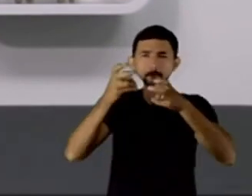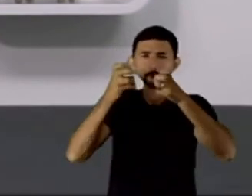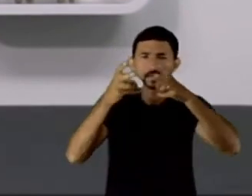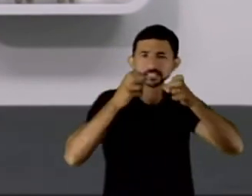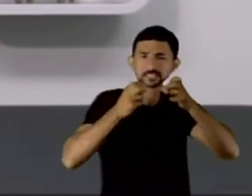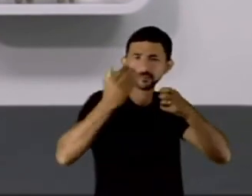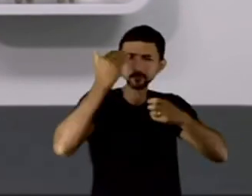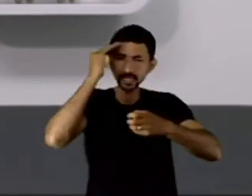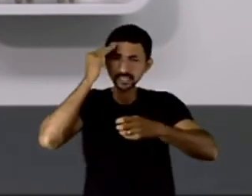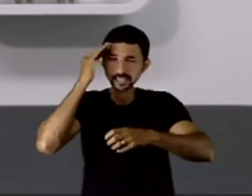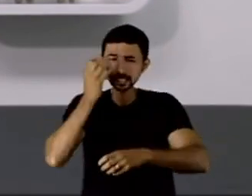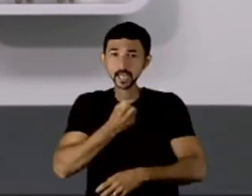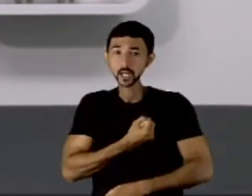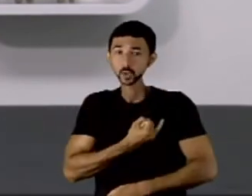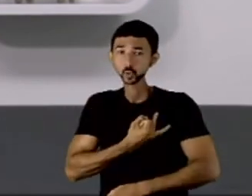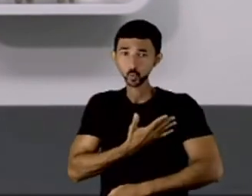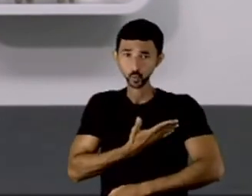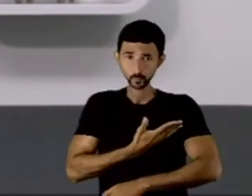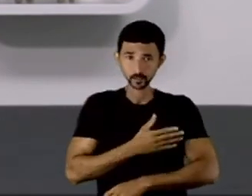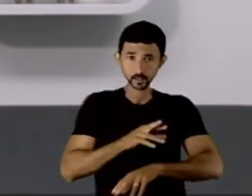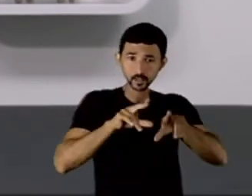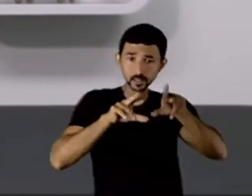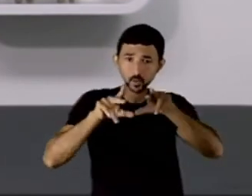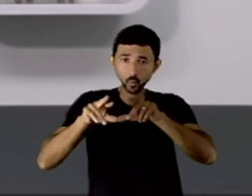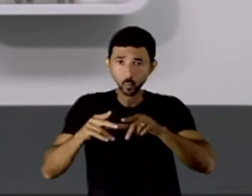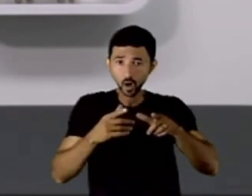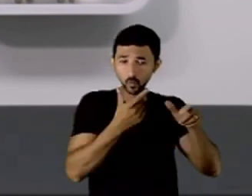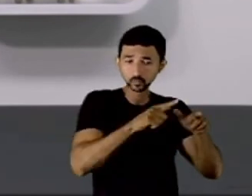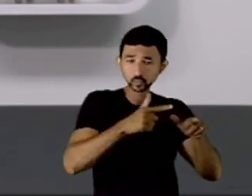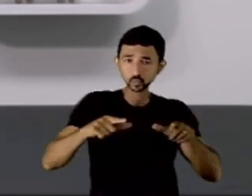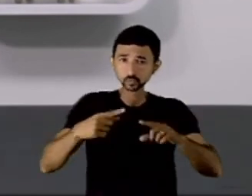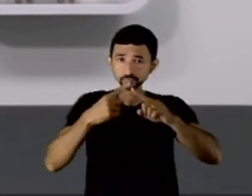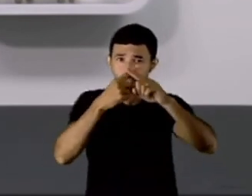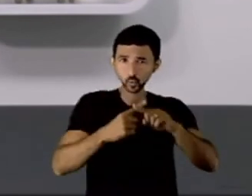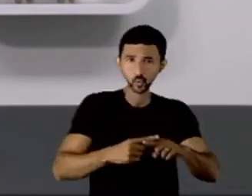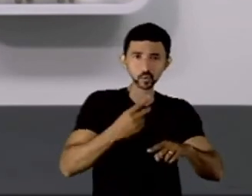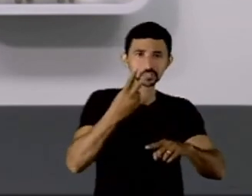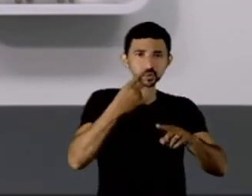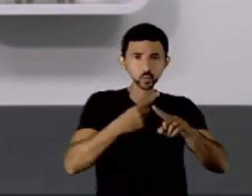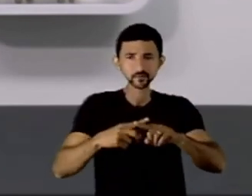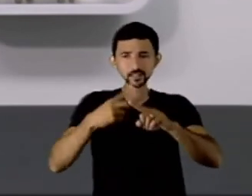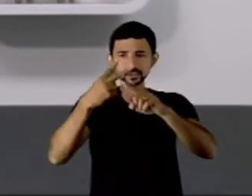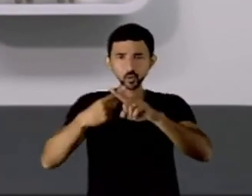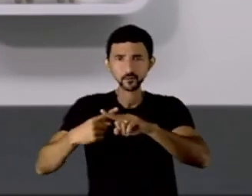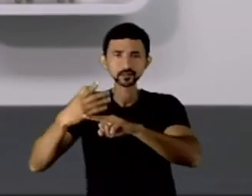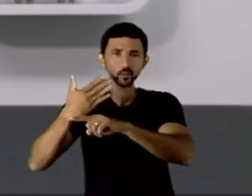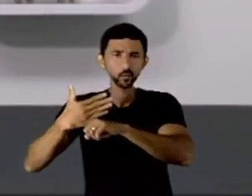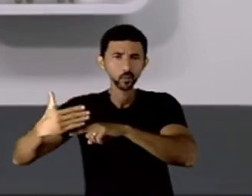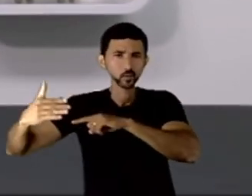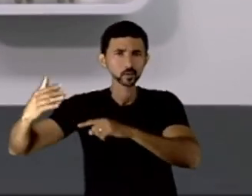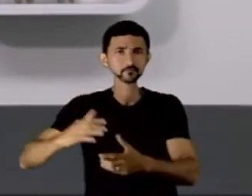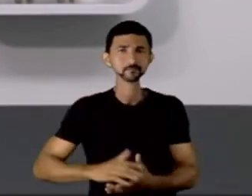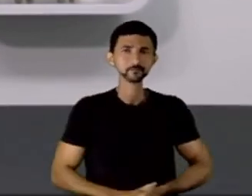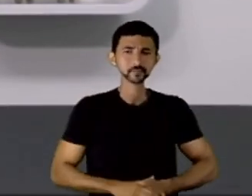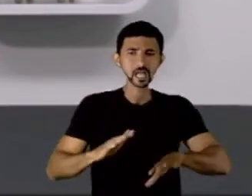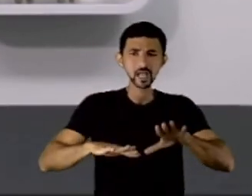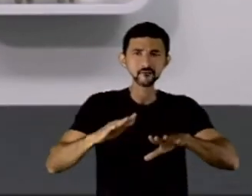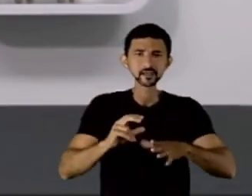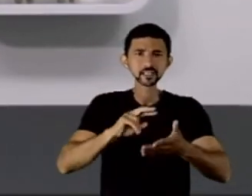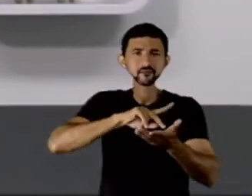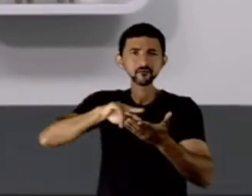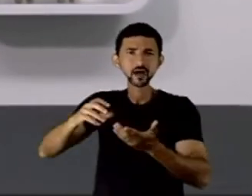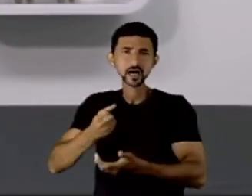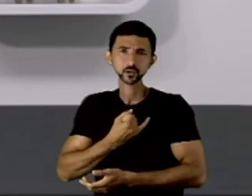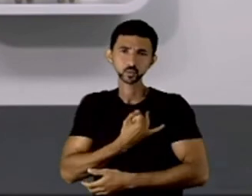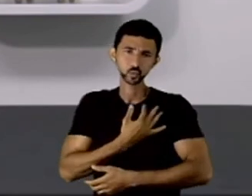percepção de números iguais que se multiplicam. 2 vezes 2 vezes 2. E às vezes são muitos fatores,